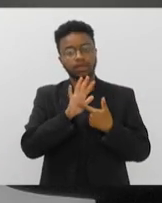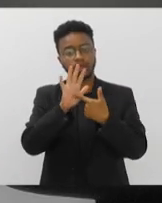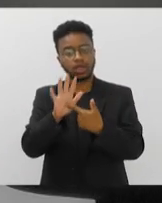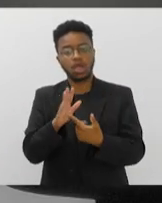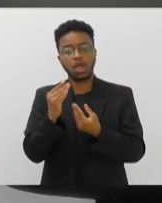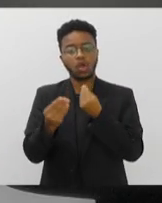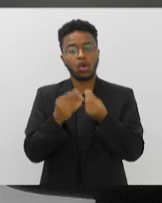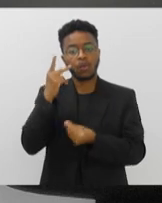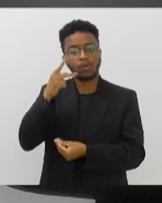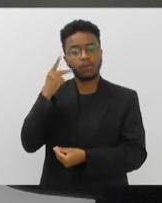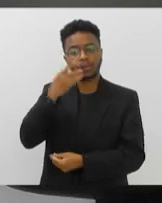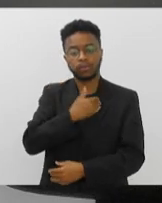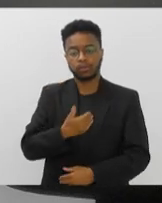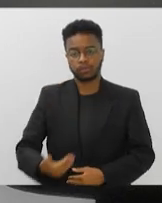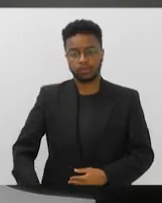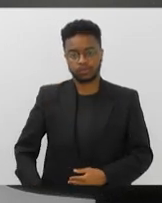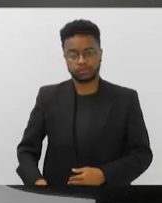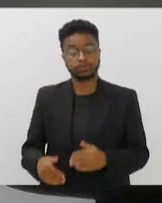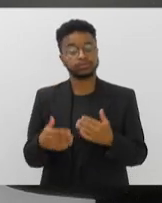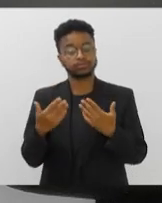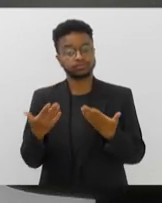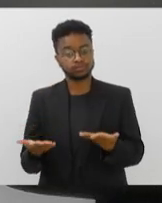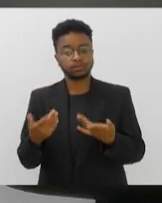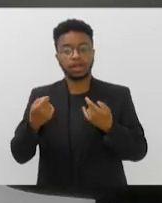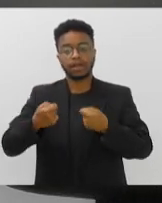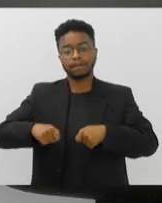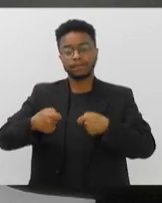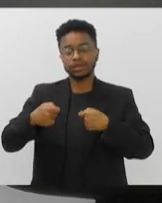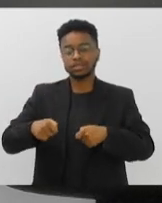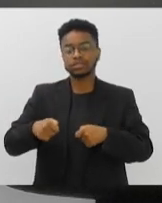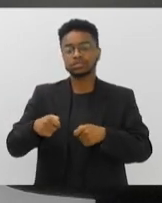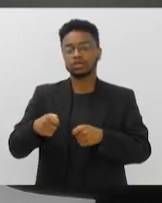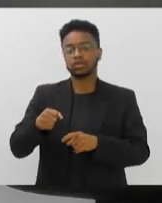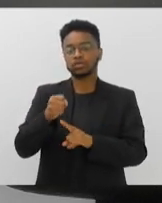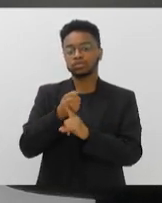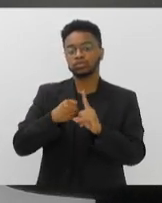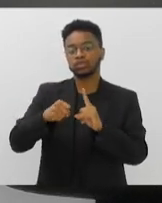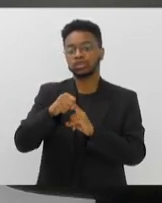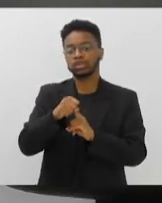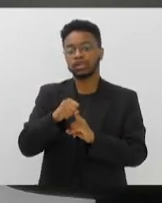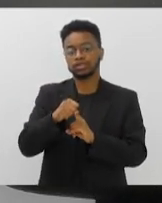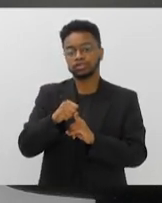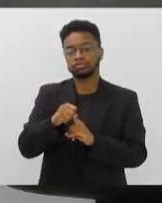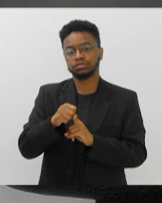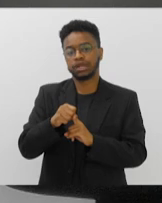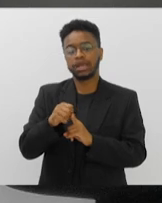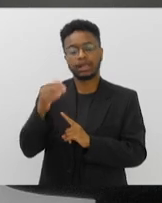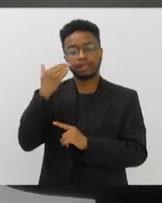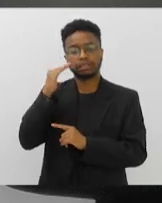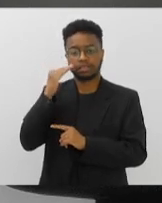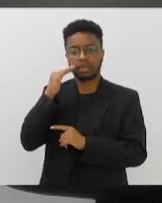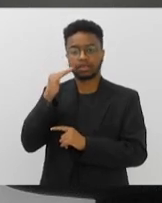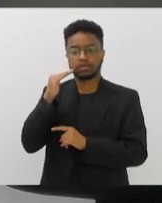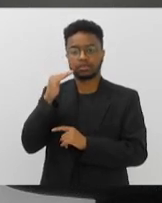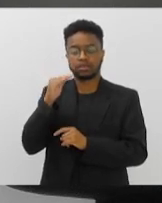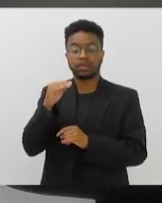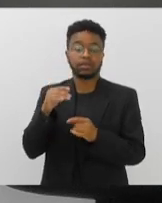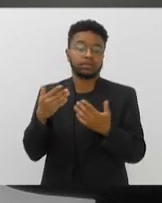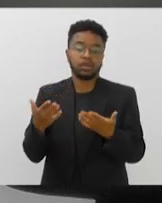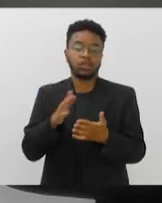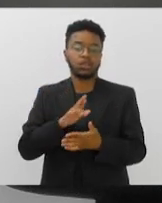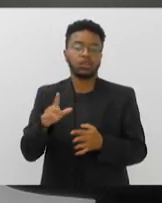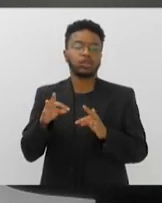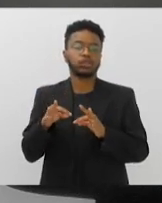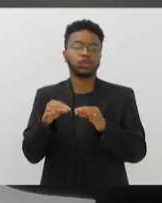dessas políticas públicas então é preciso que a sociedade civil se apodere disso e não fique todo